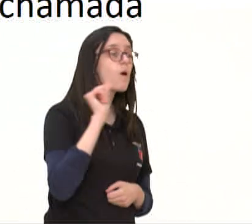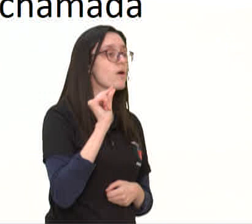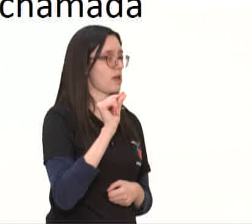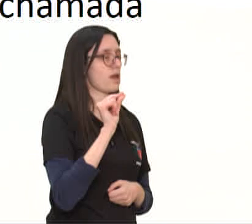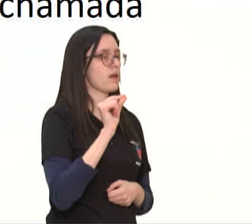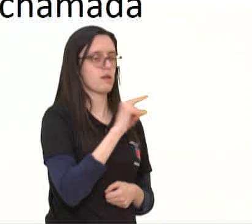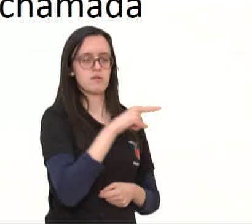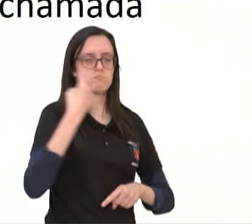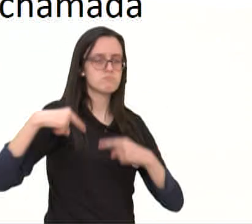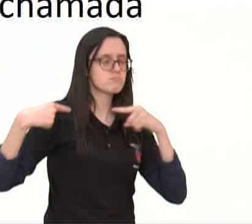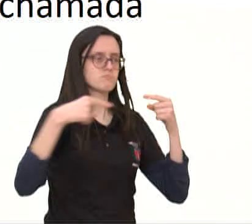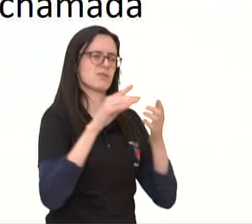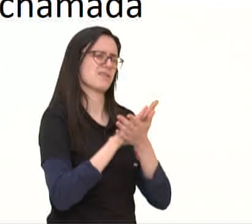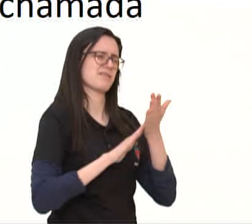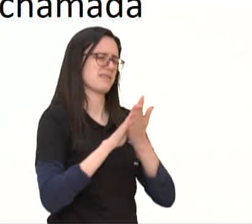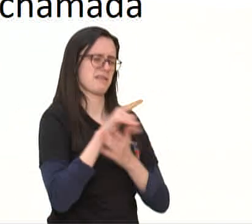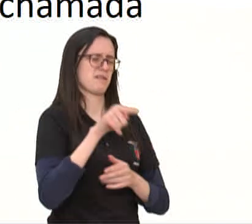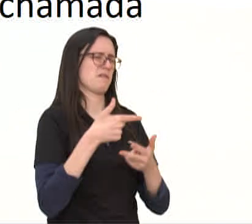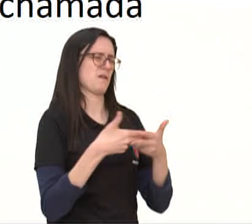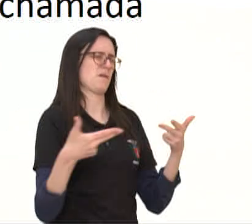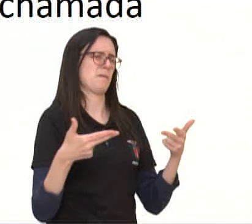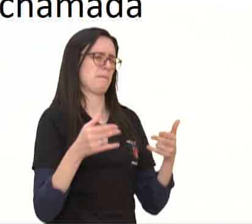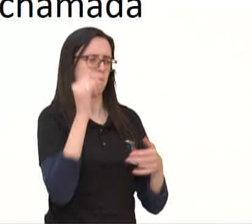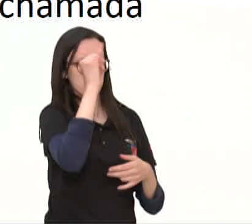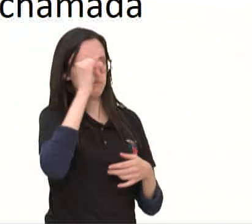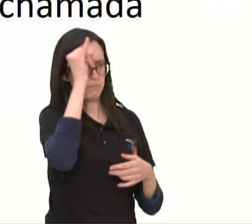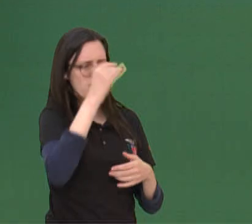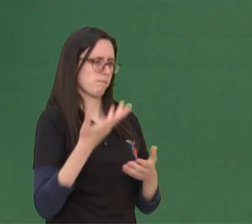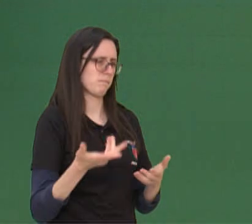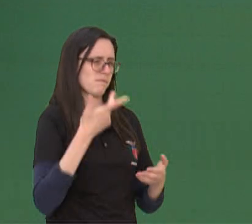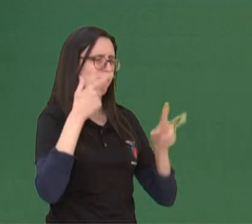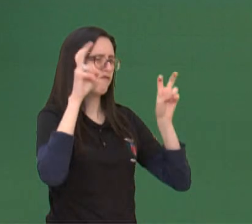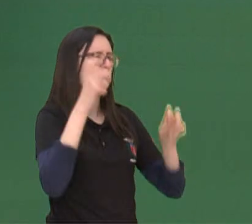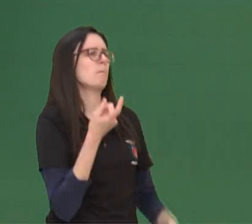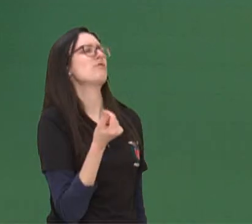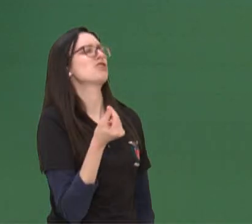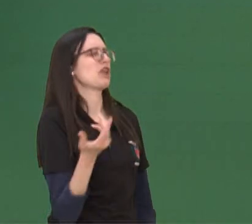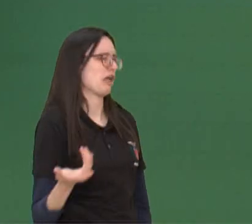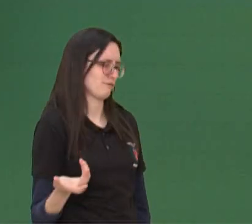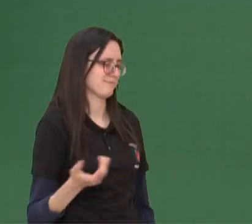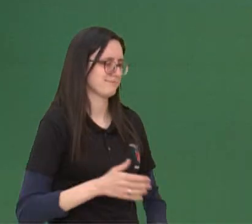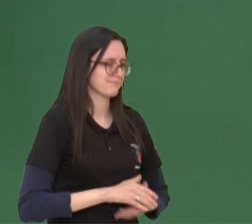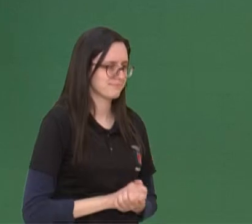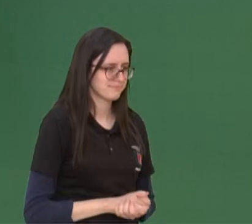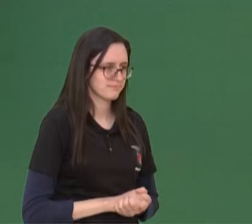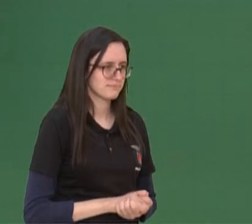não se discutia por essa coisa tão mesquinha chamada dinheiro.